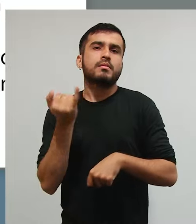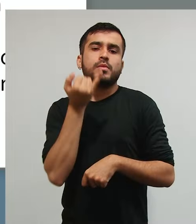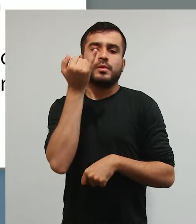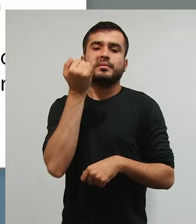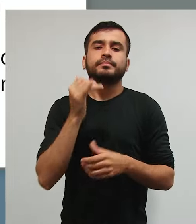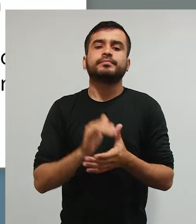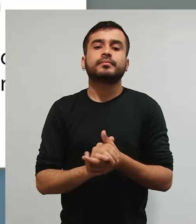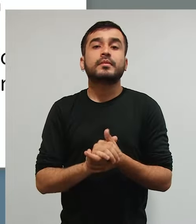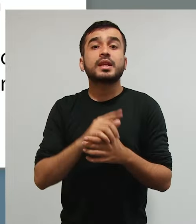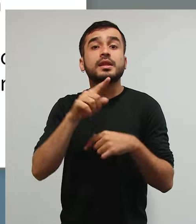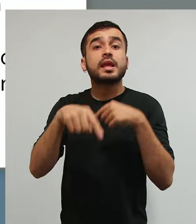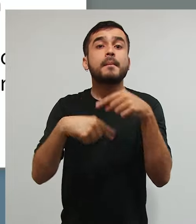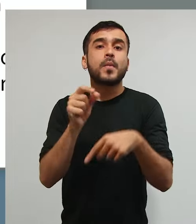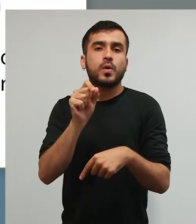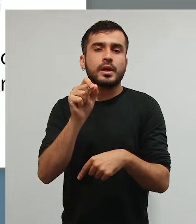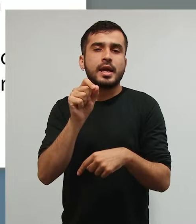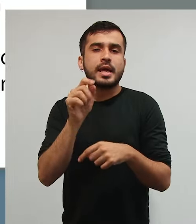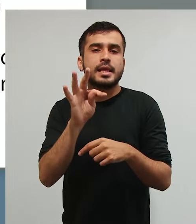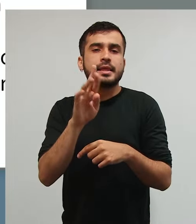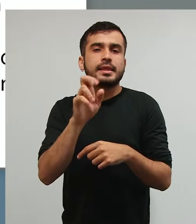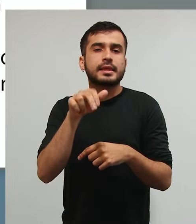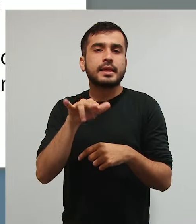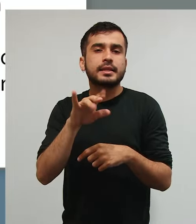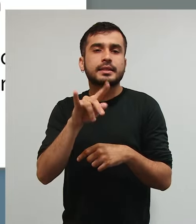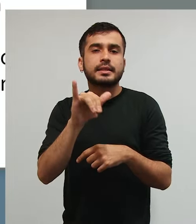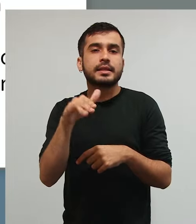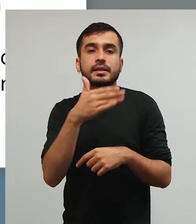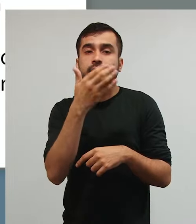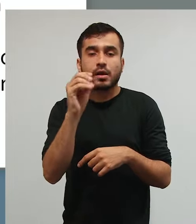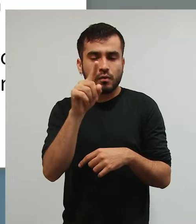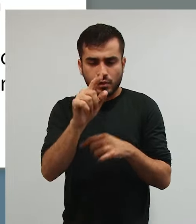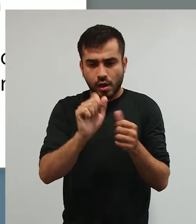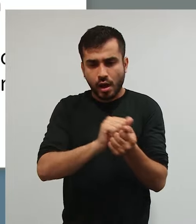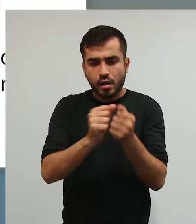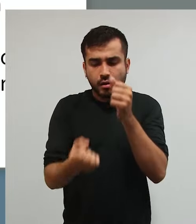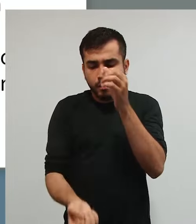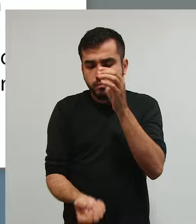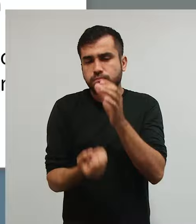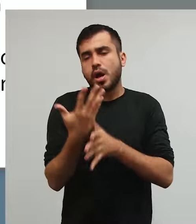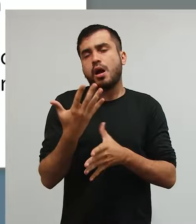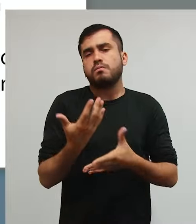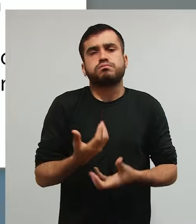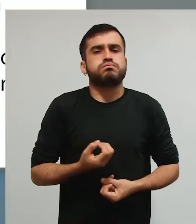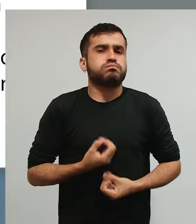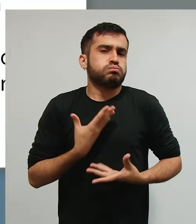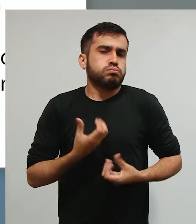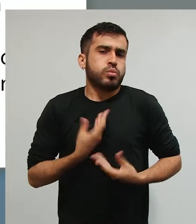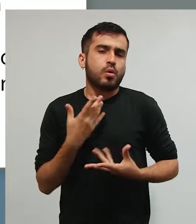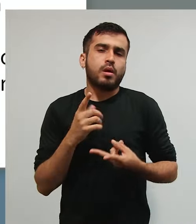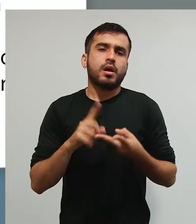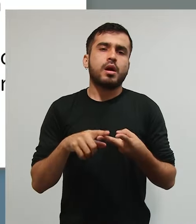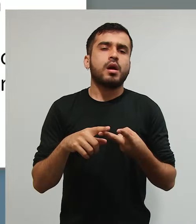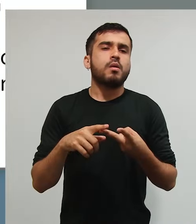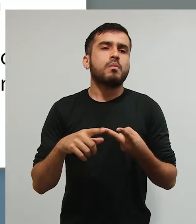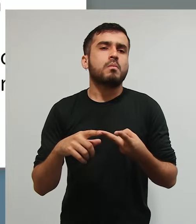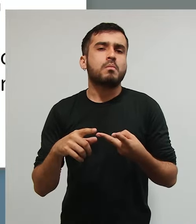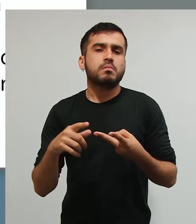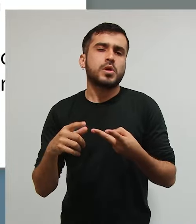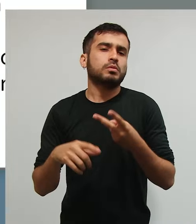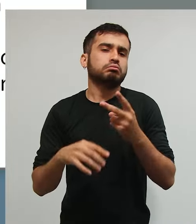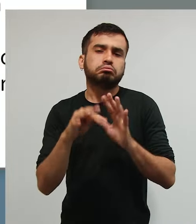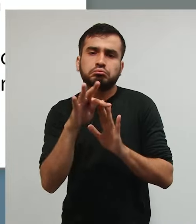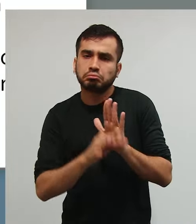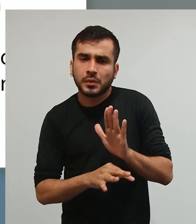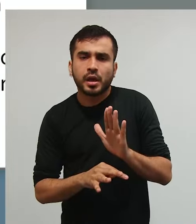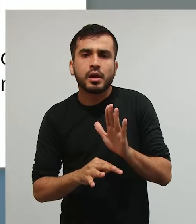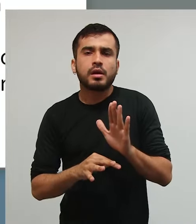usar. E aí você tem a transcriação, que é quando você vai transformar esse texto em um